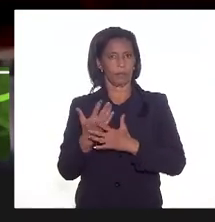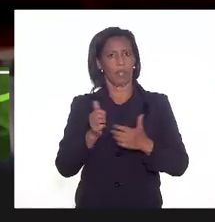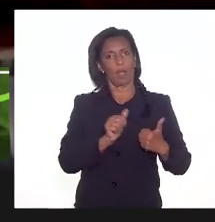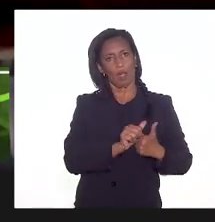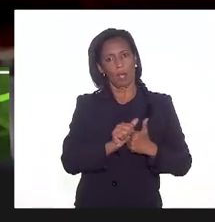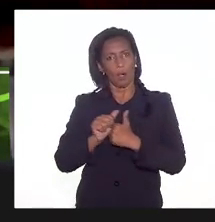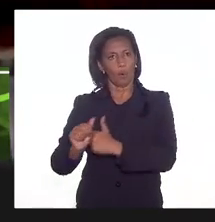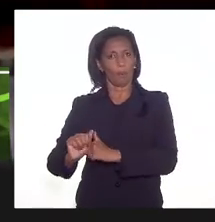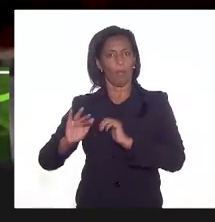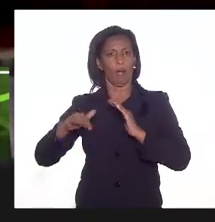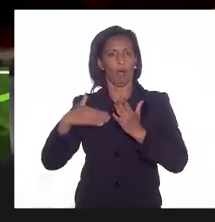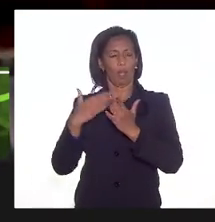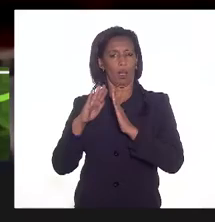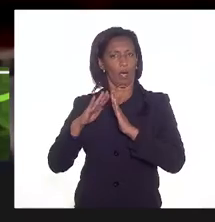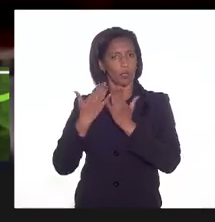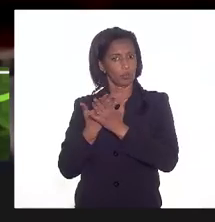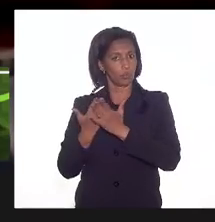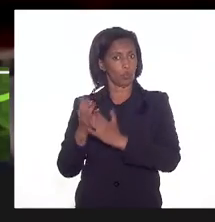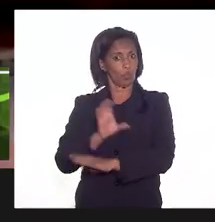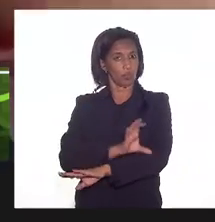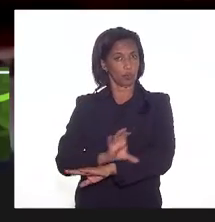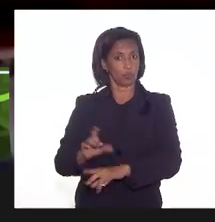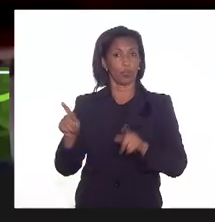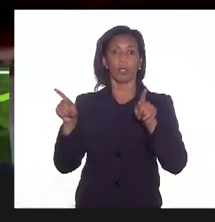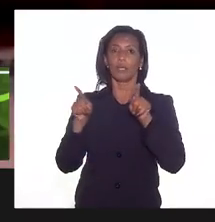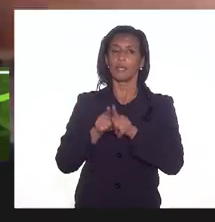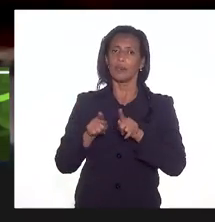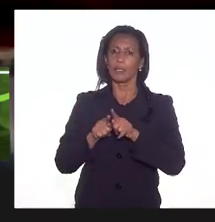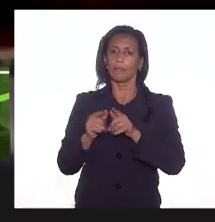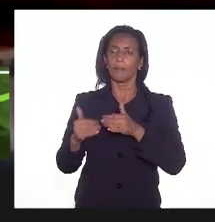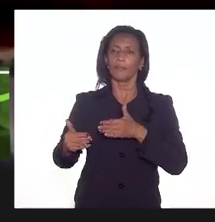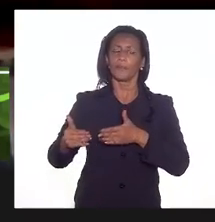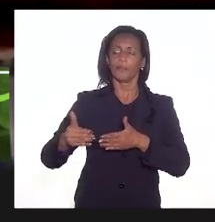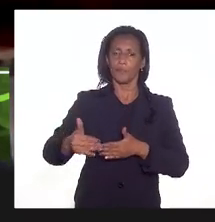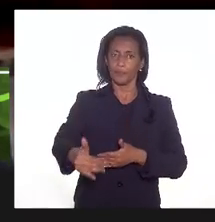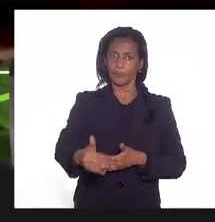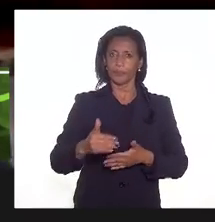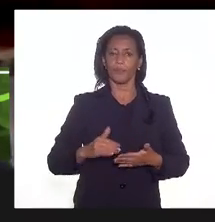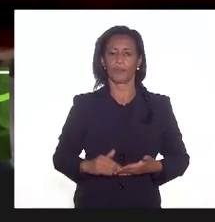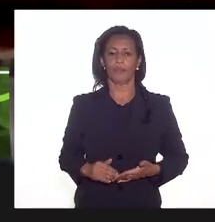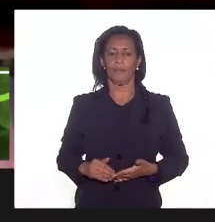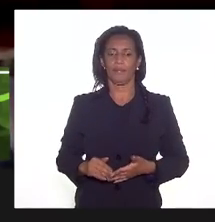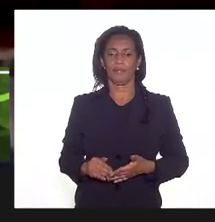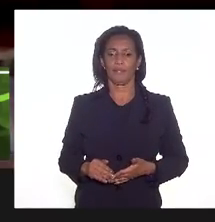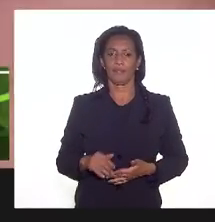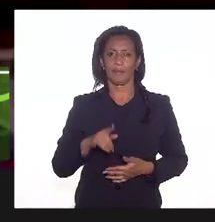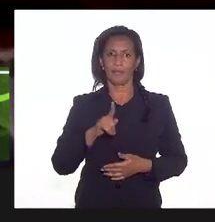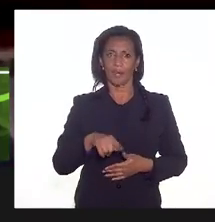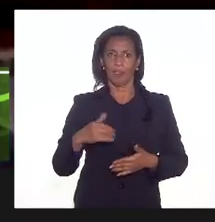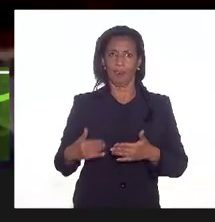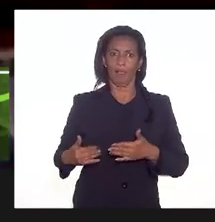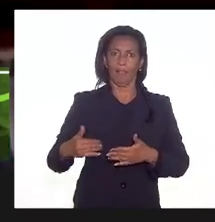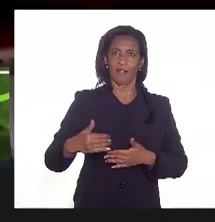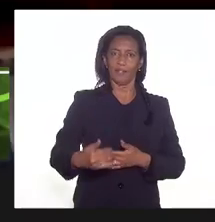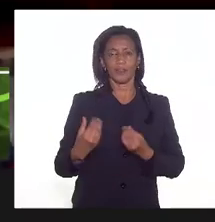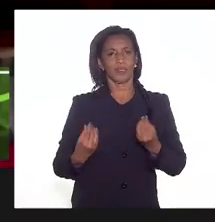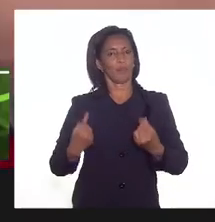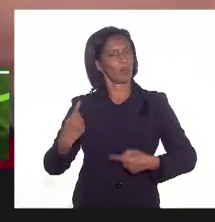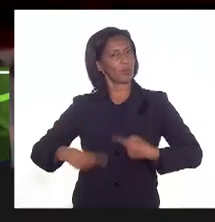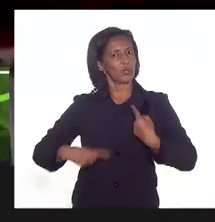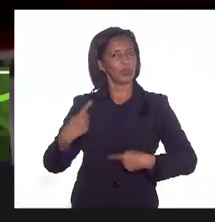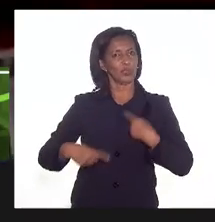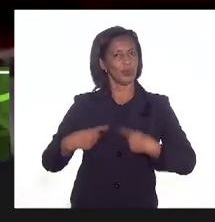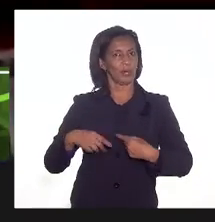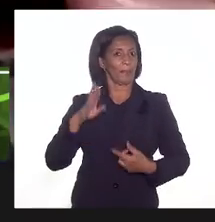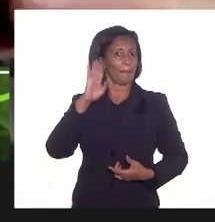a escola de cultura e também e avançar que é avançar para uma discussão